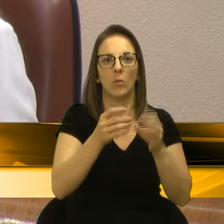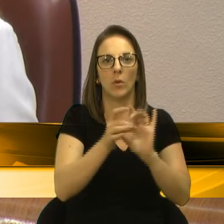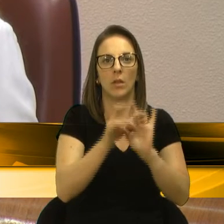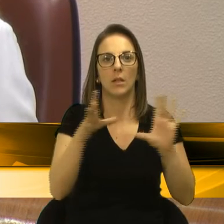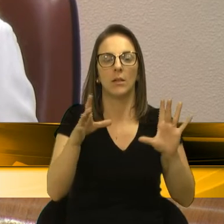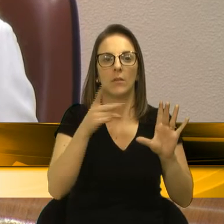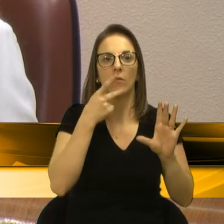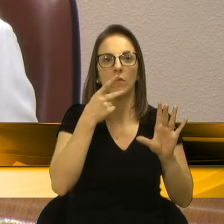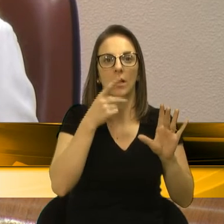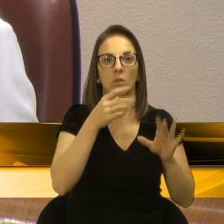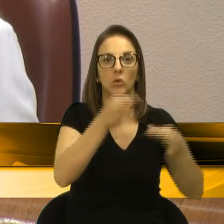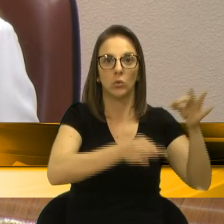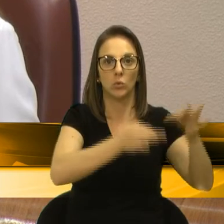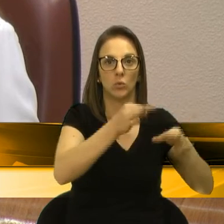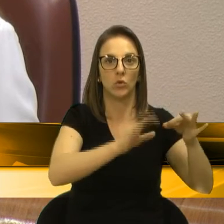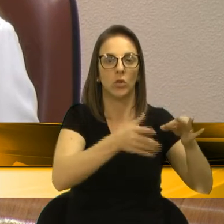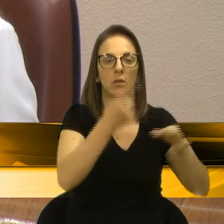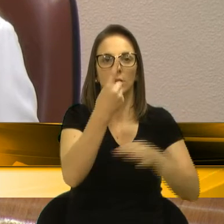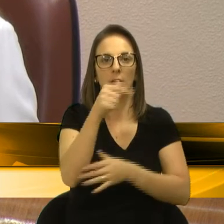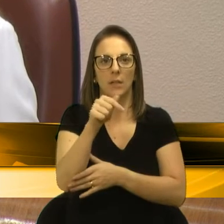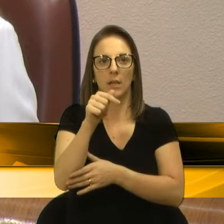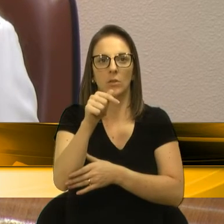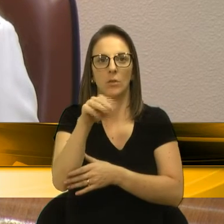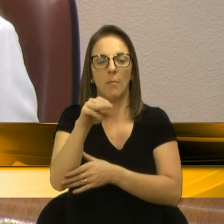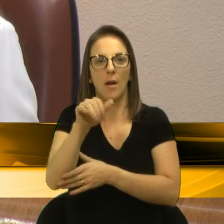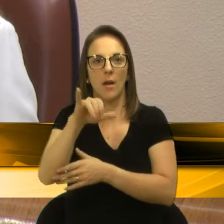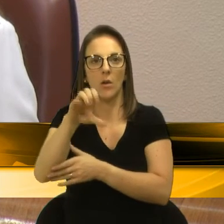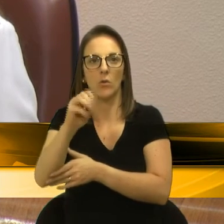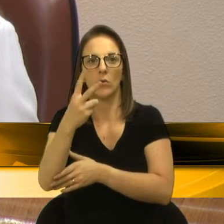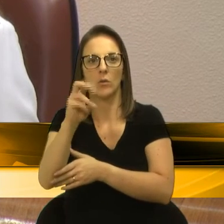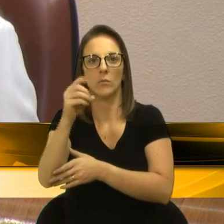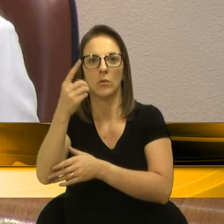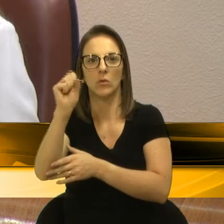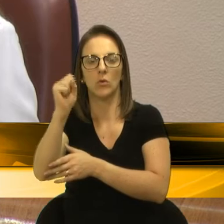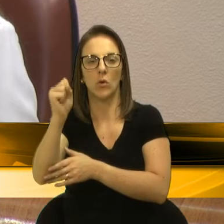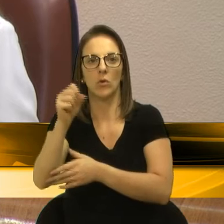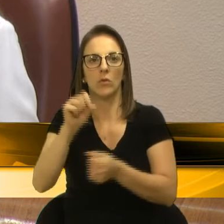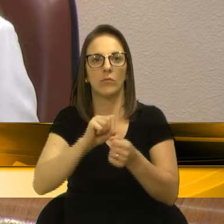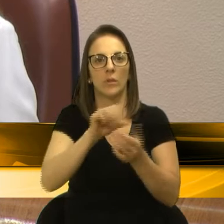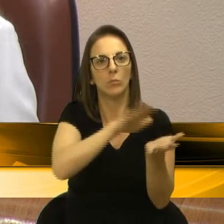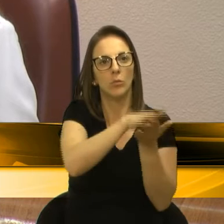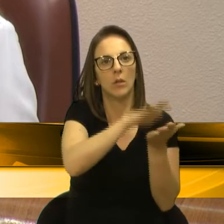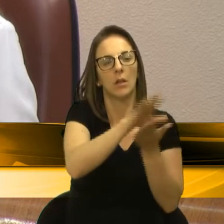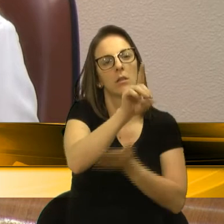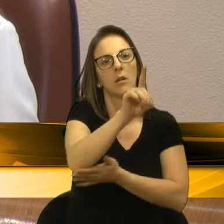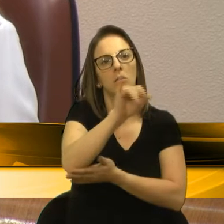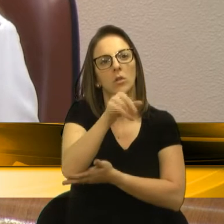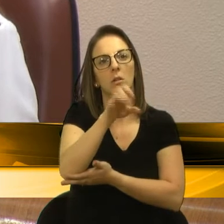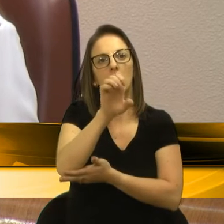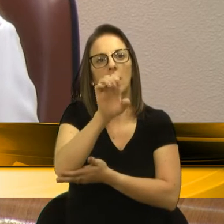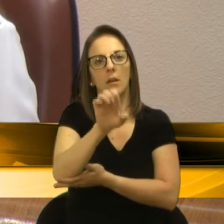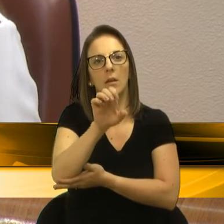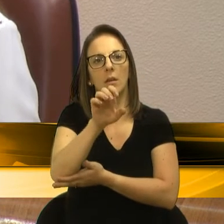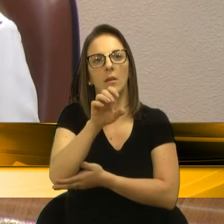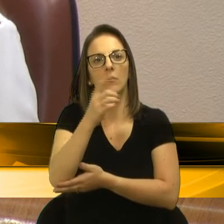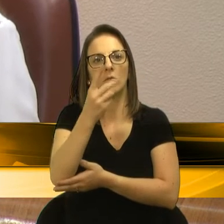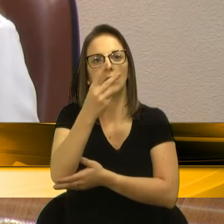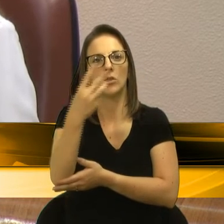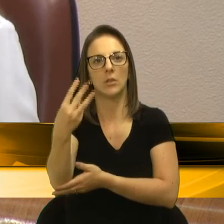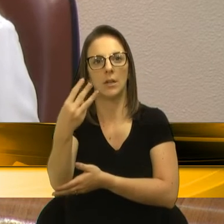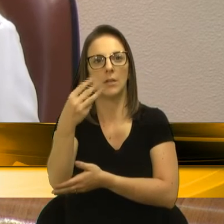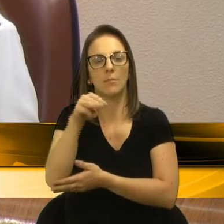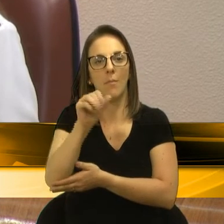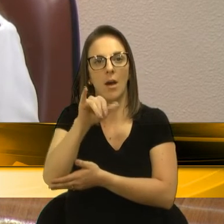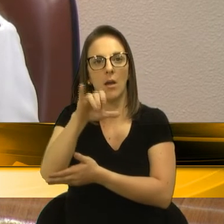63645/MG, julgado em 17/5/2018 e publicado no DJE de 23/5/2018. Vias de